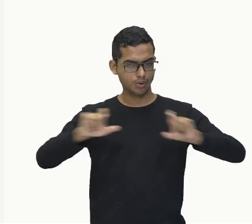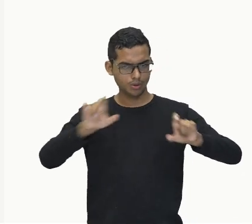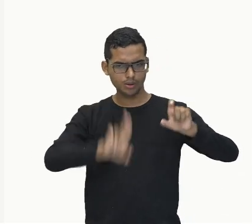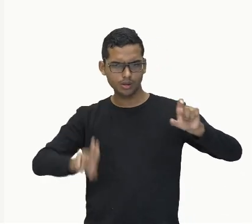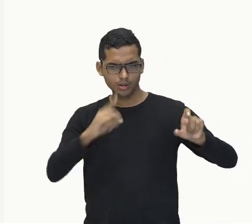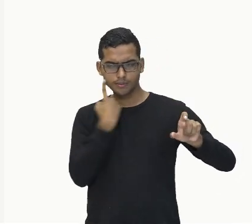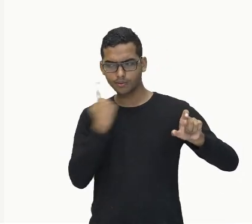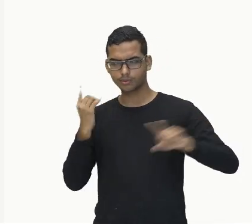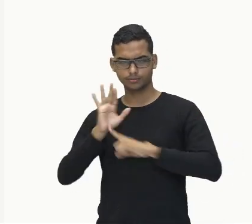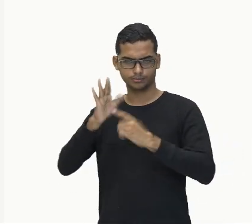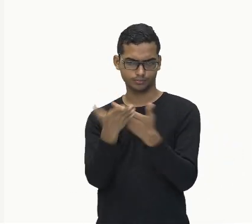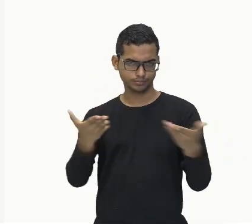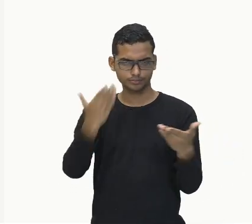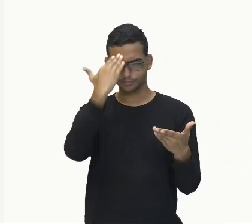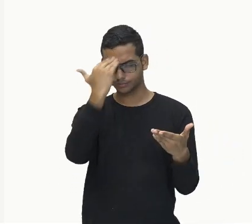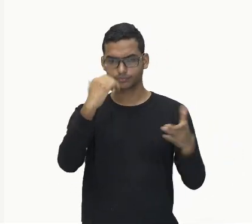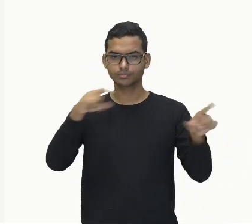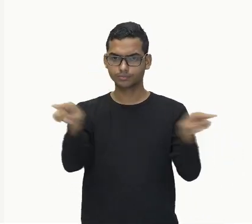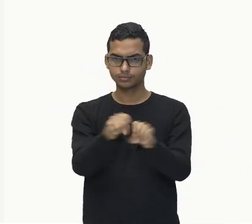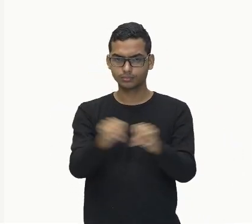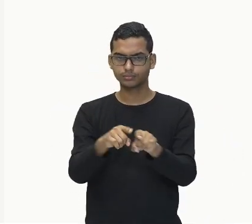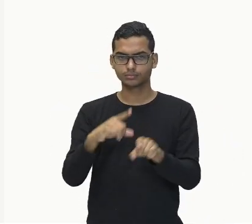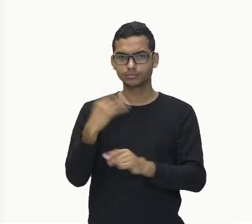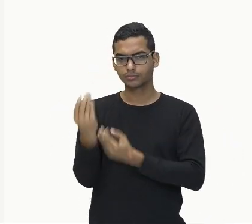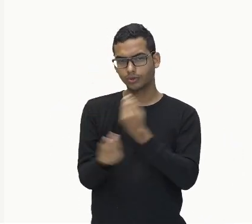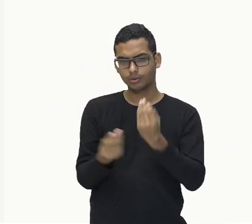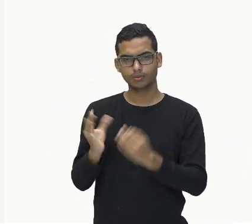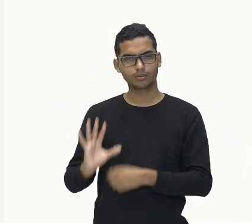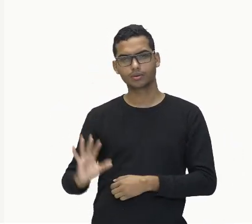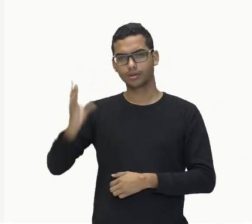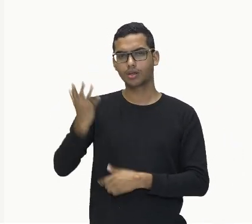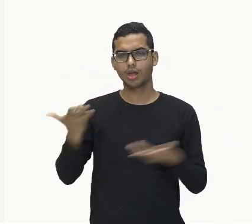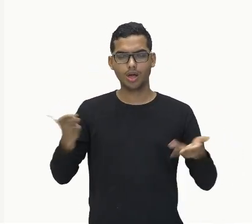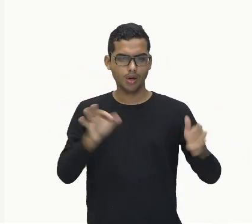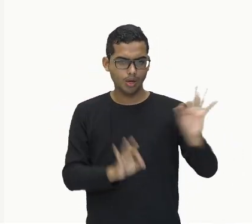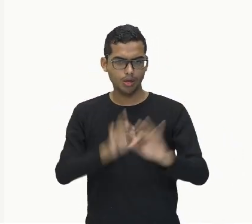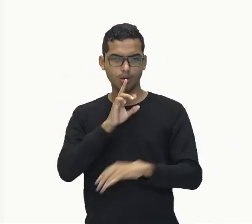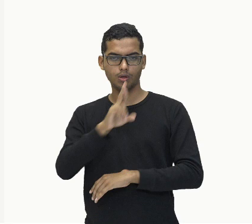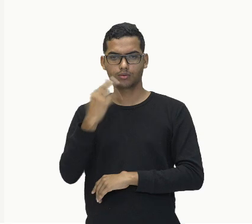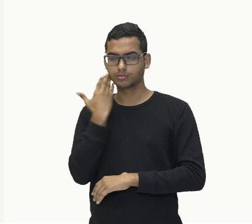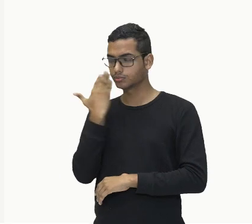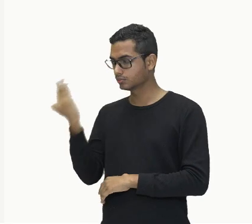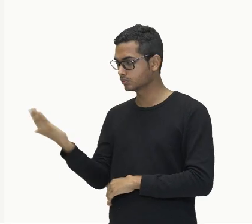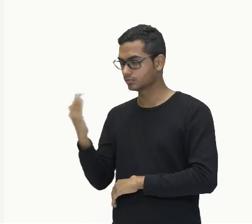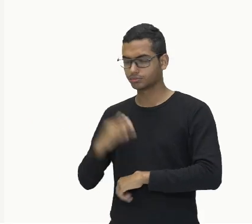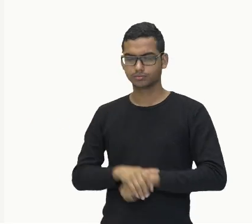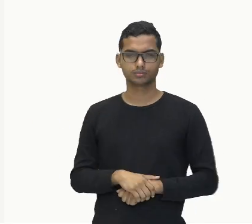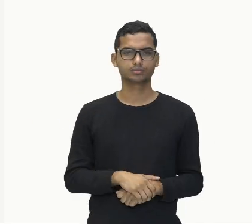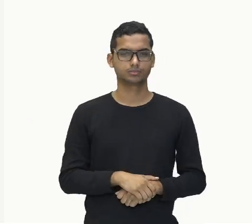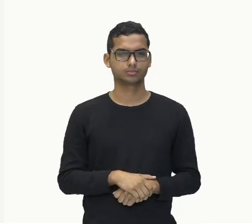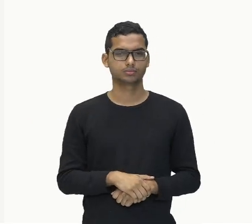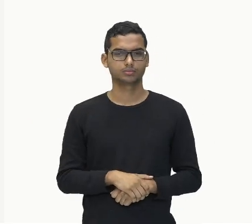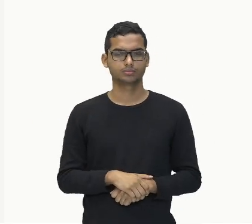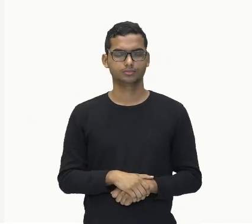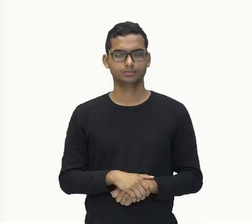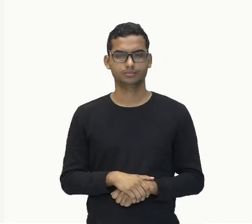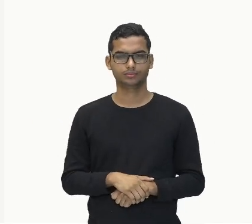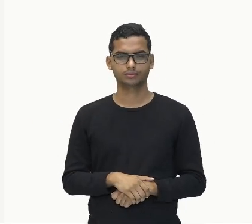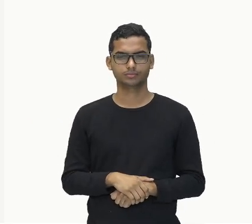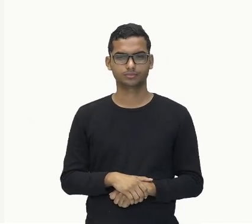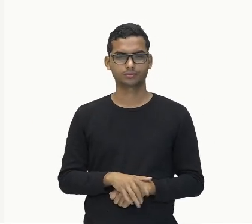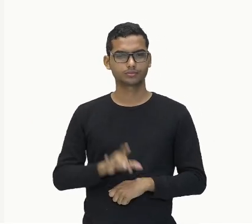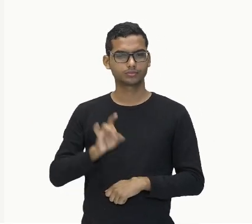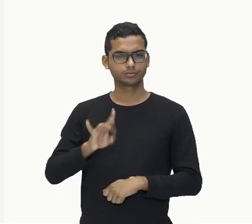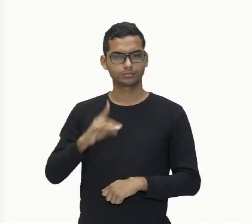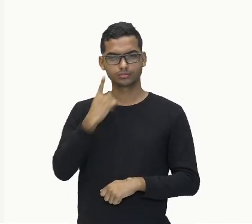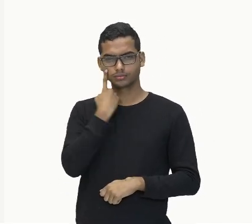gente demonstrar que realmente vai funcionar. Mas aqui, quando chegar no resultado, ó, a gente vai ver que simplesmente é só